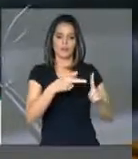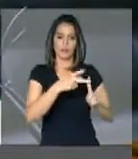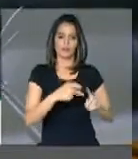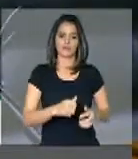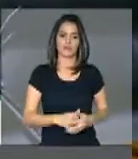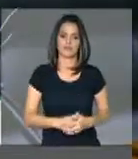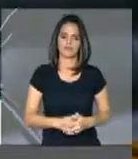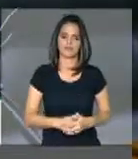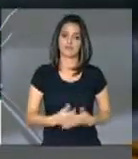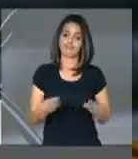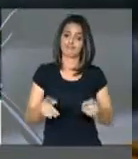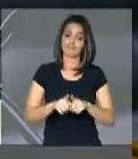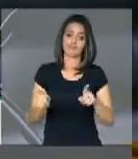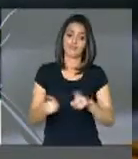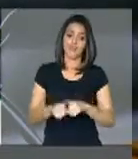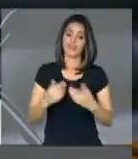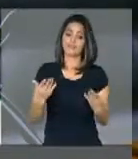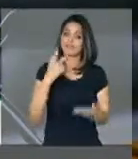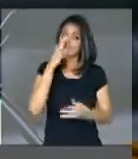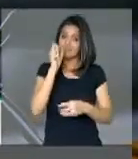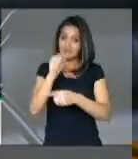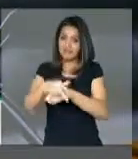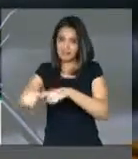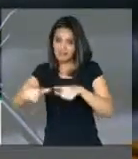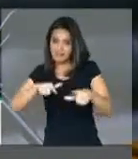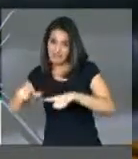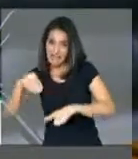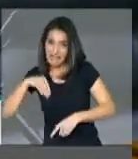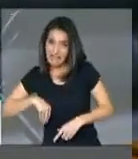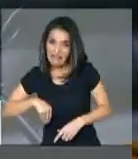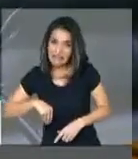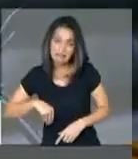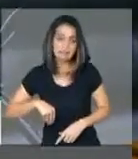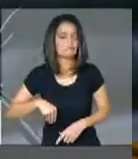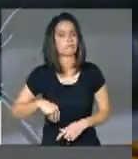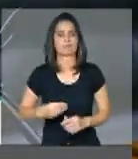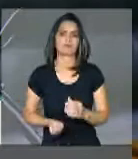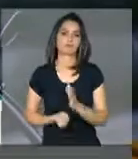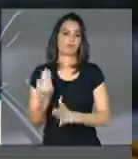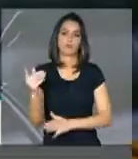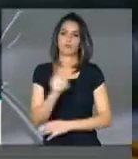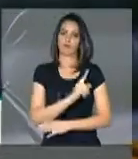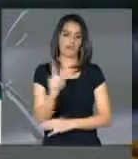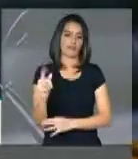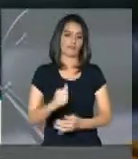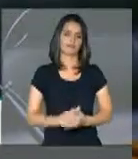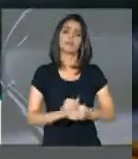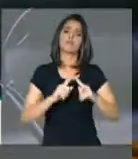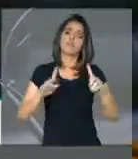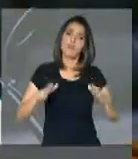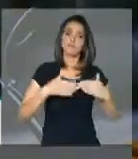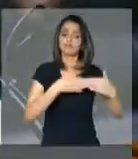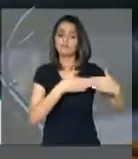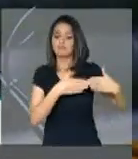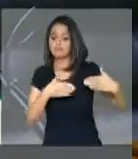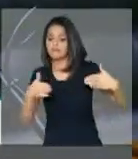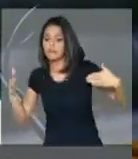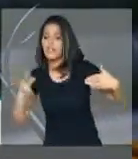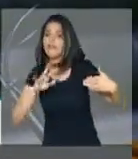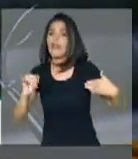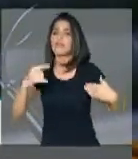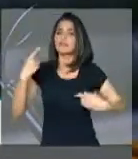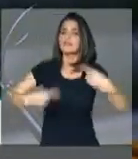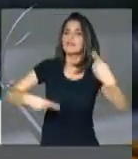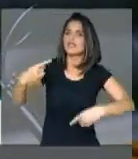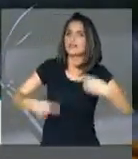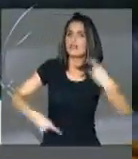inclusive a falsa geração de emprego e renda. Mas teremos oportunidade de discutir isso nessas sessões que vamos ter